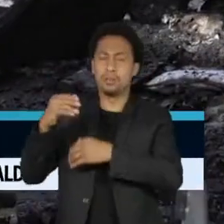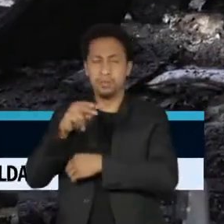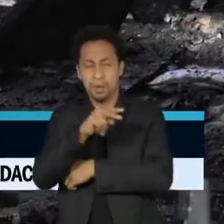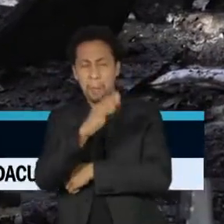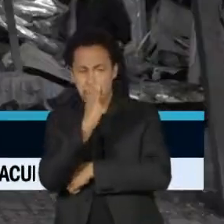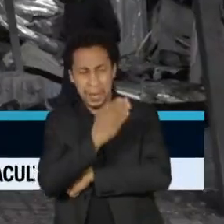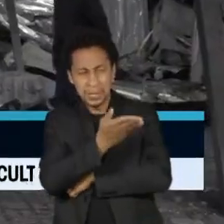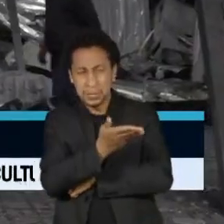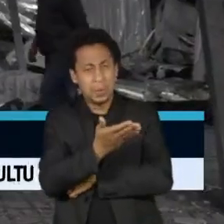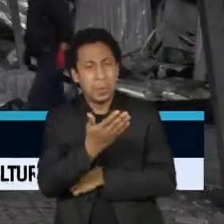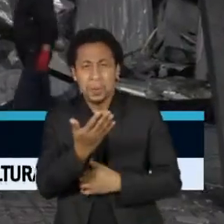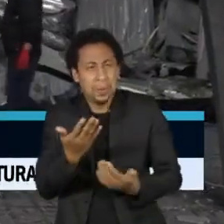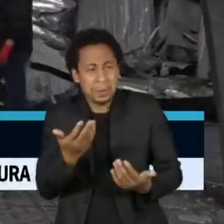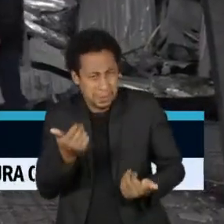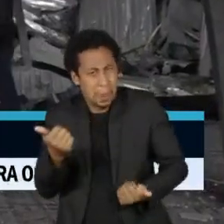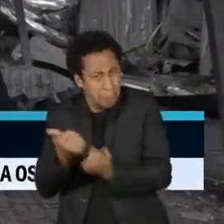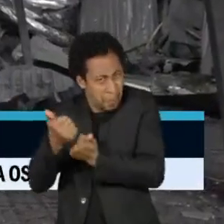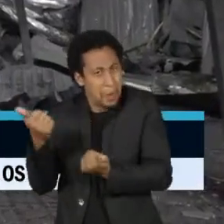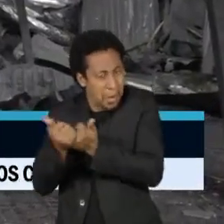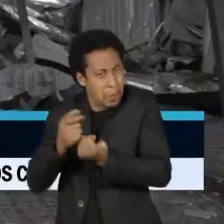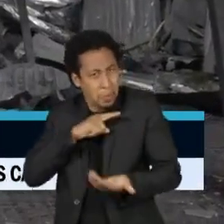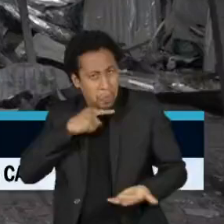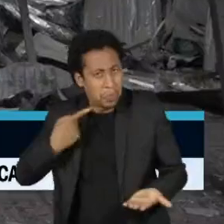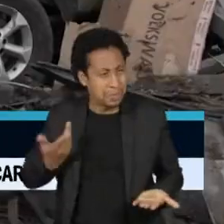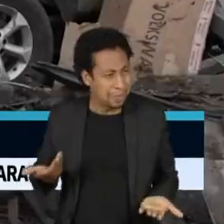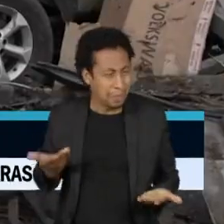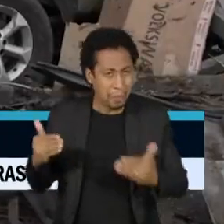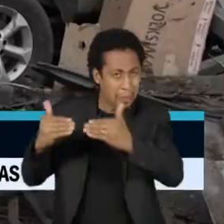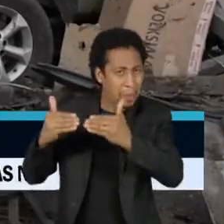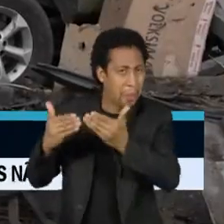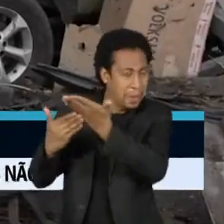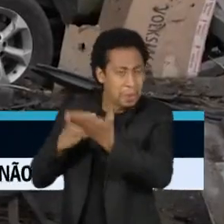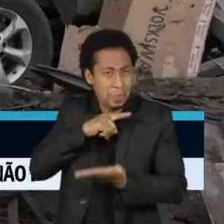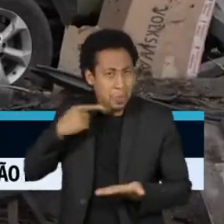com a Rússia. Infelizmente, a